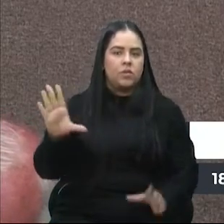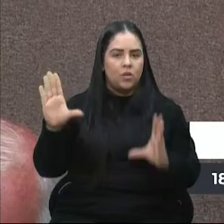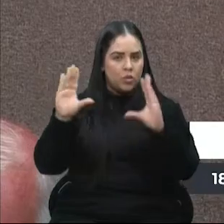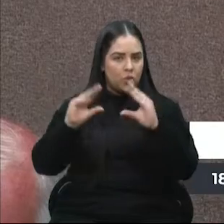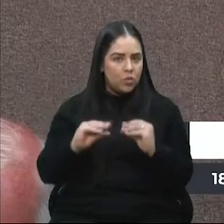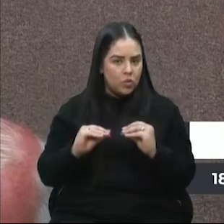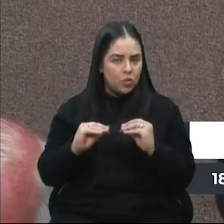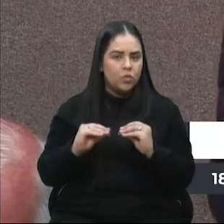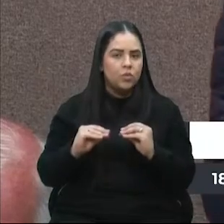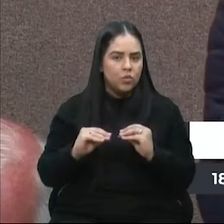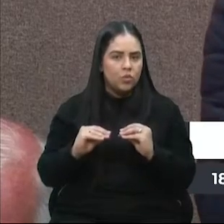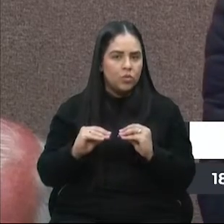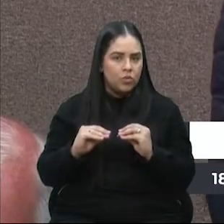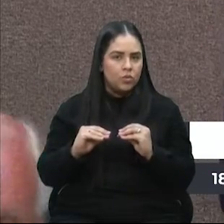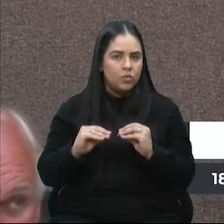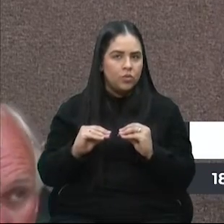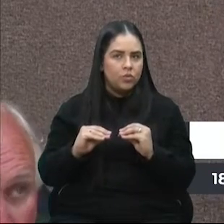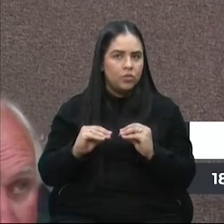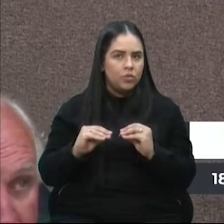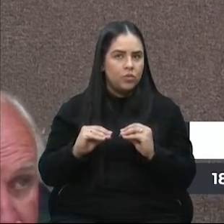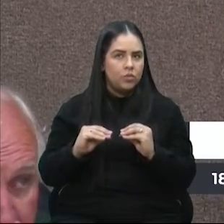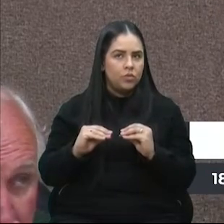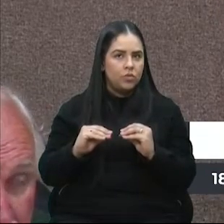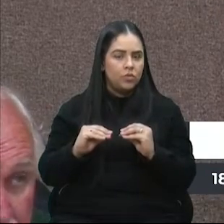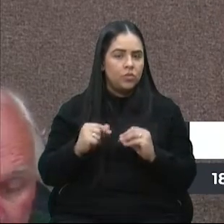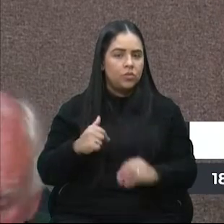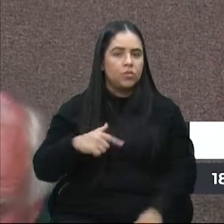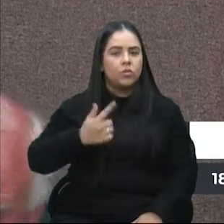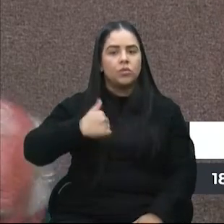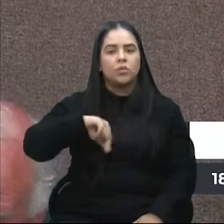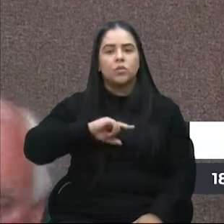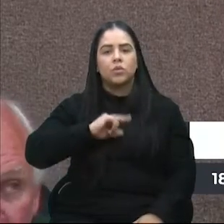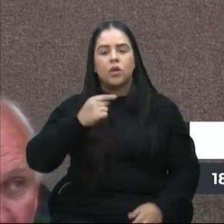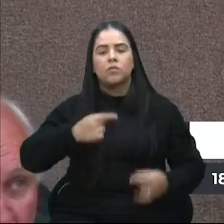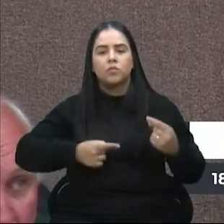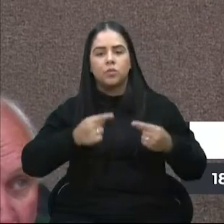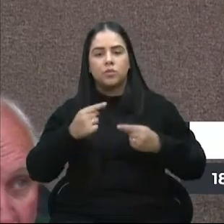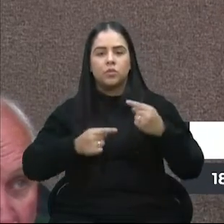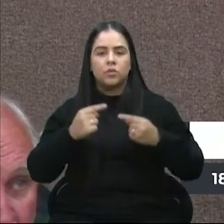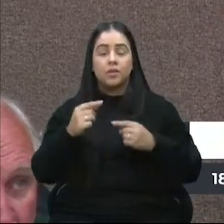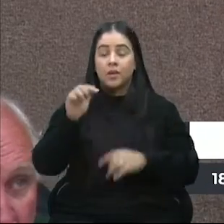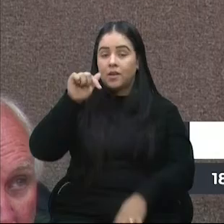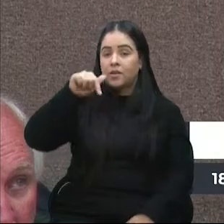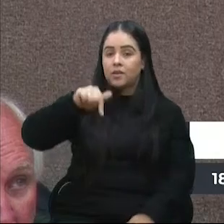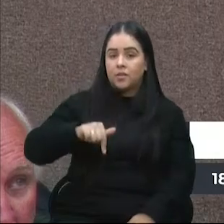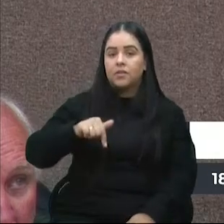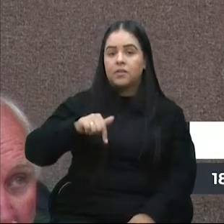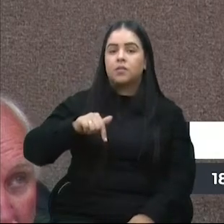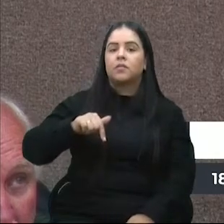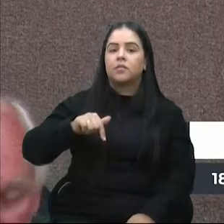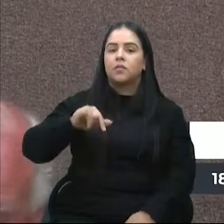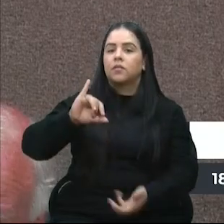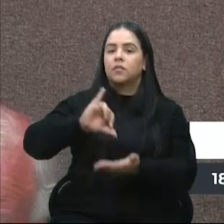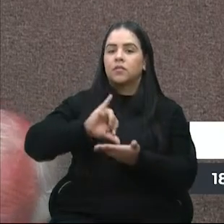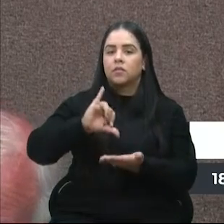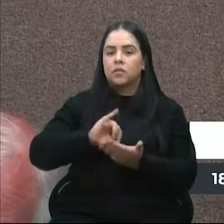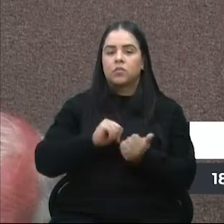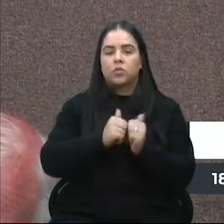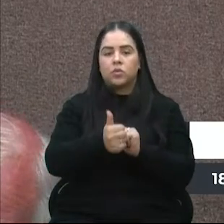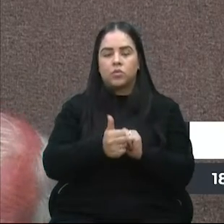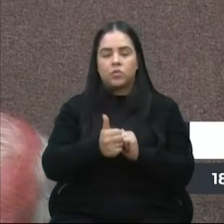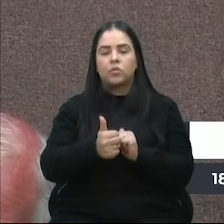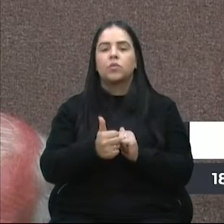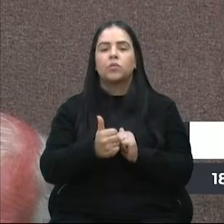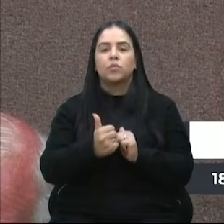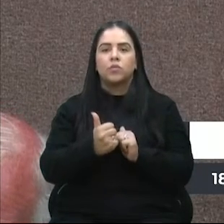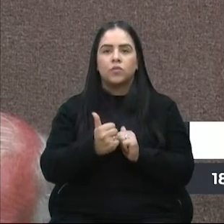noite, onde nós discutiremos aqui o Centro Esportivo Automotor